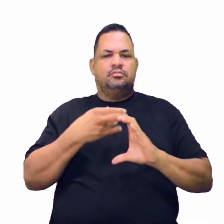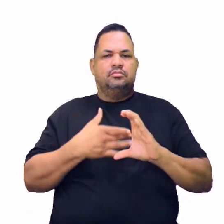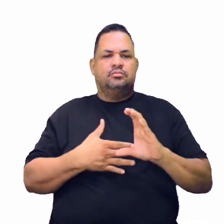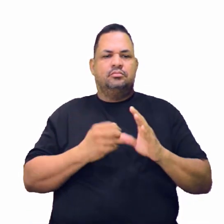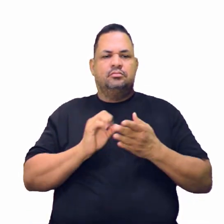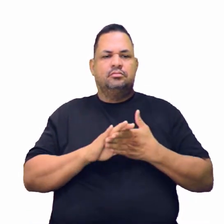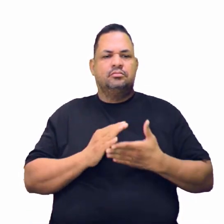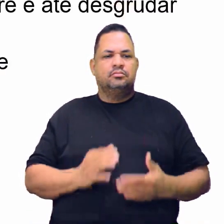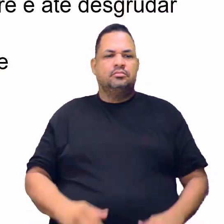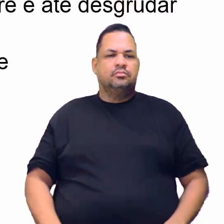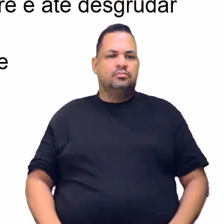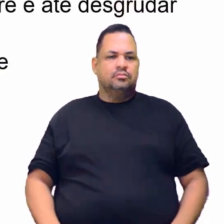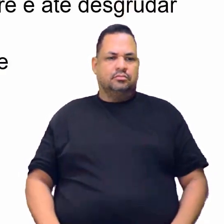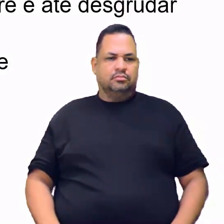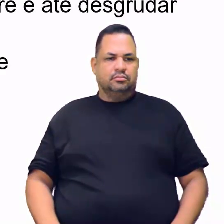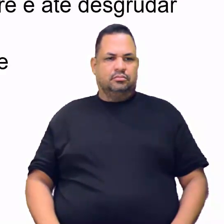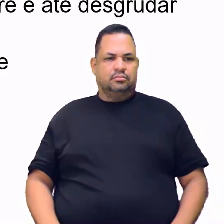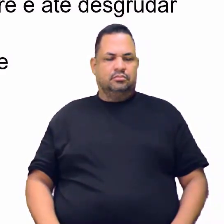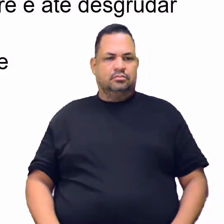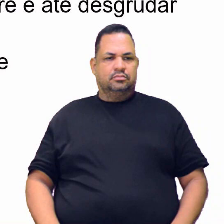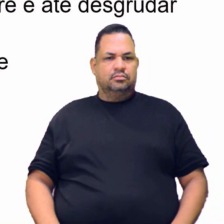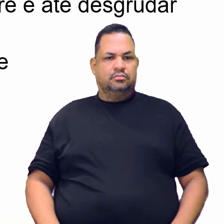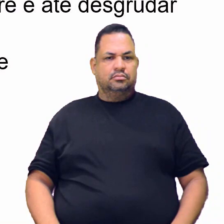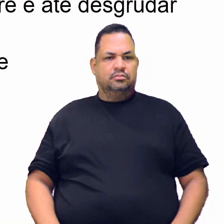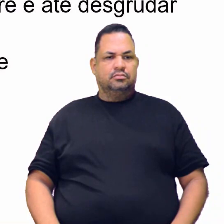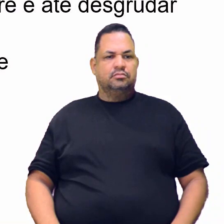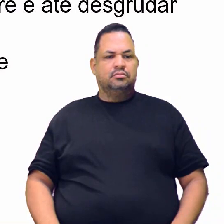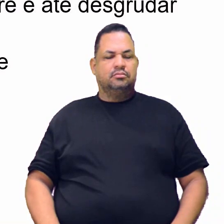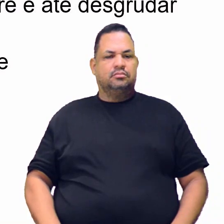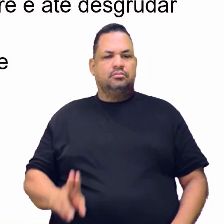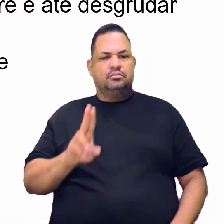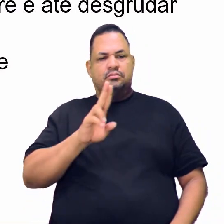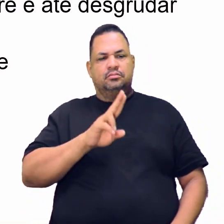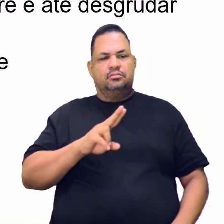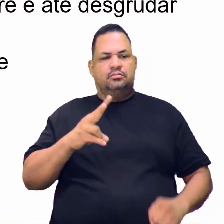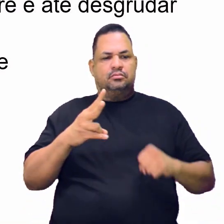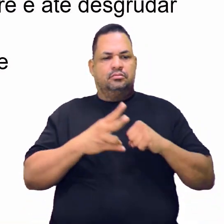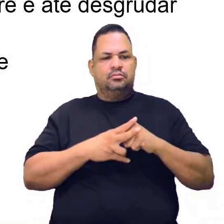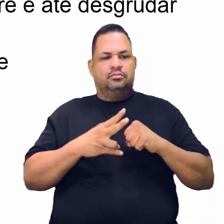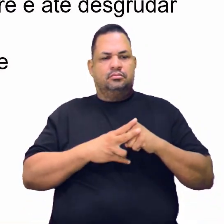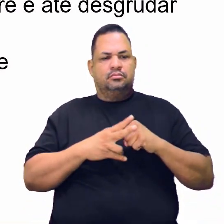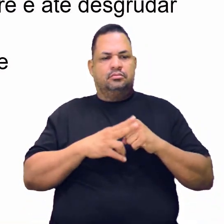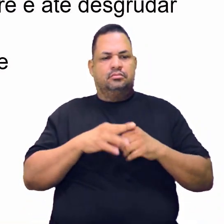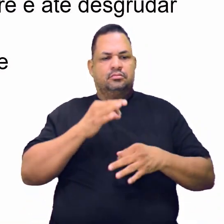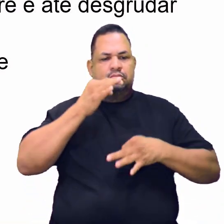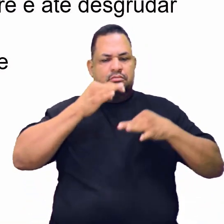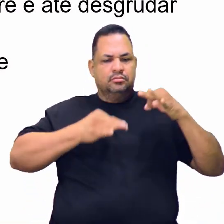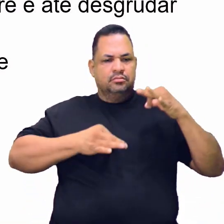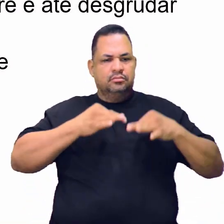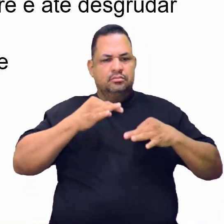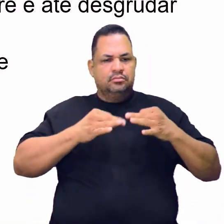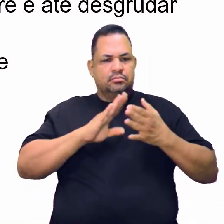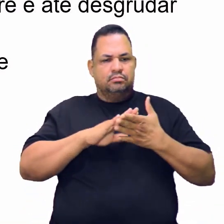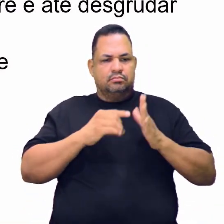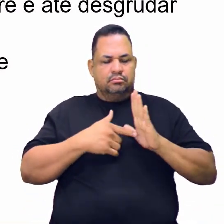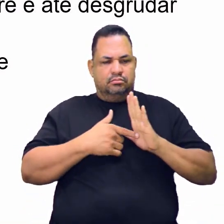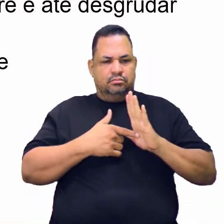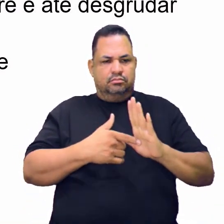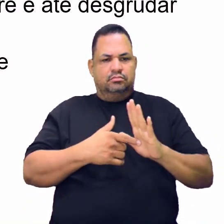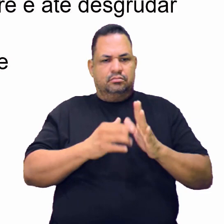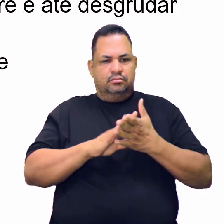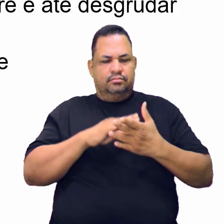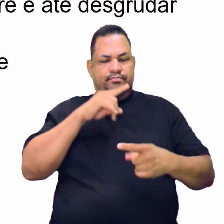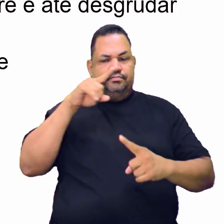leve, deixa eu esquecer, aqui o uso do verbo no imperativo, tá te dando a instrução, tá